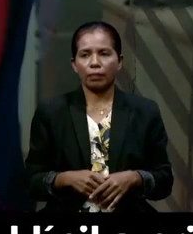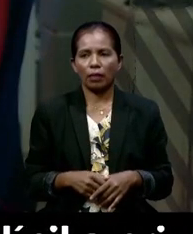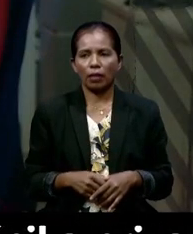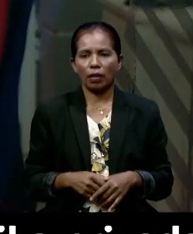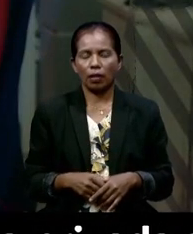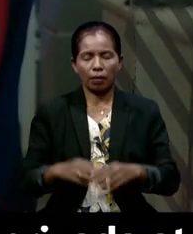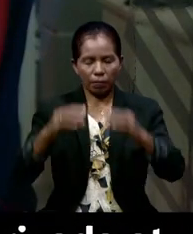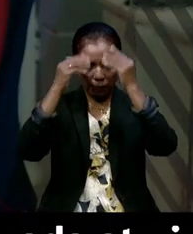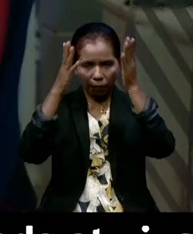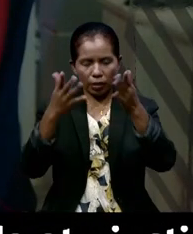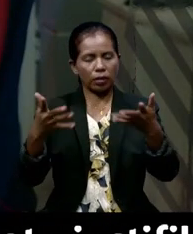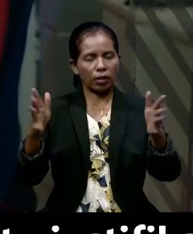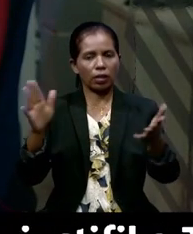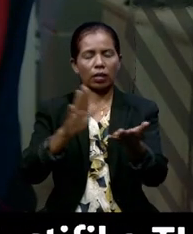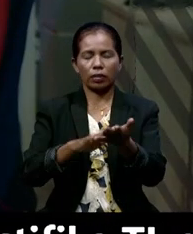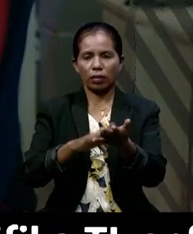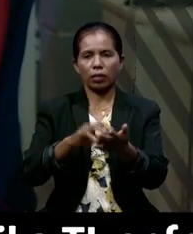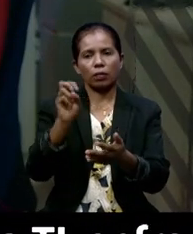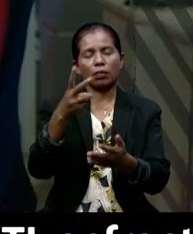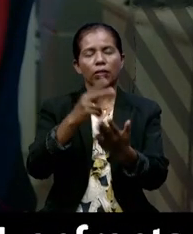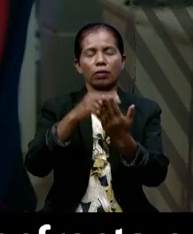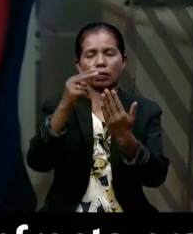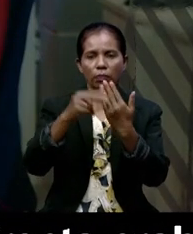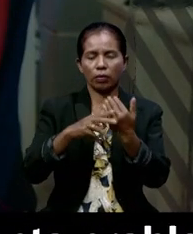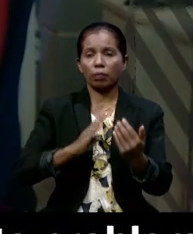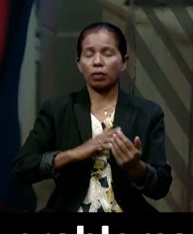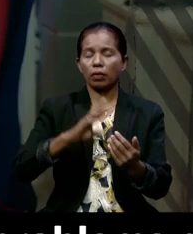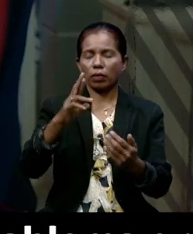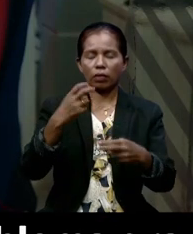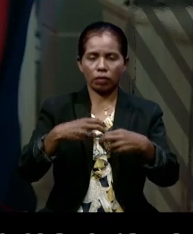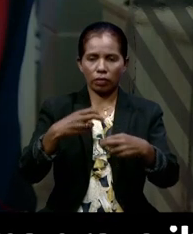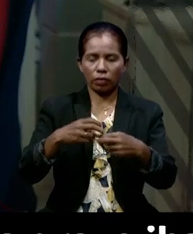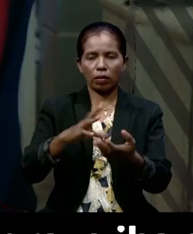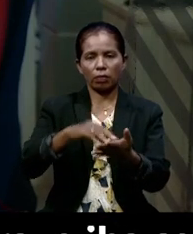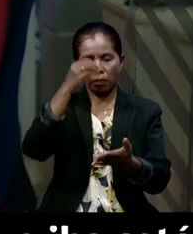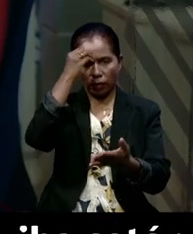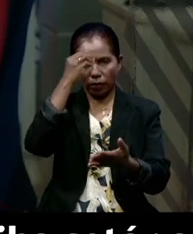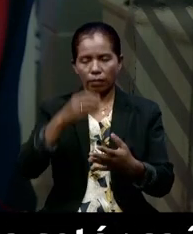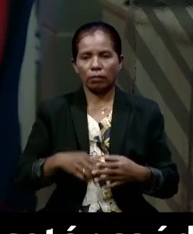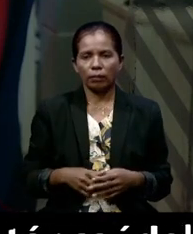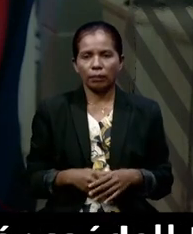Menos professor e a Escola Secundária Geral 12 de Novembro Becora dificulta ensino-aprendizagem.